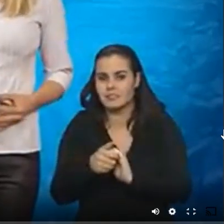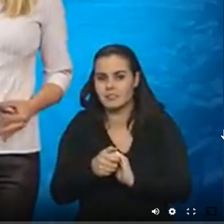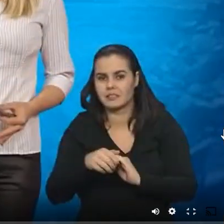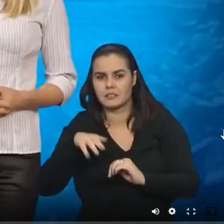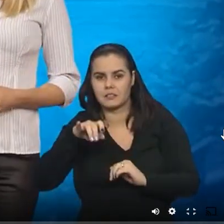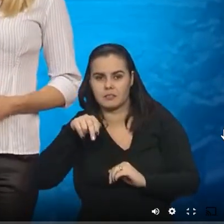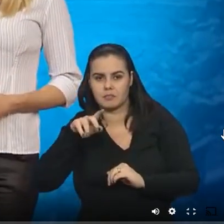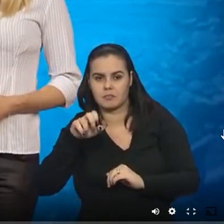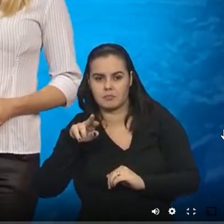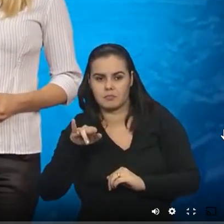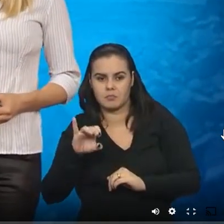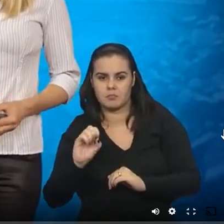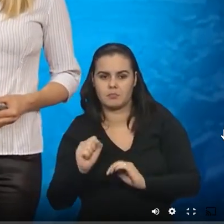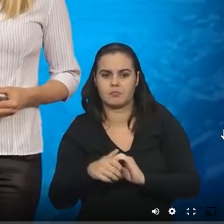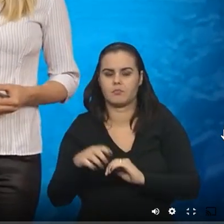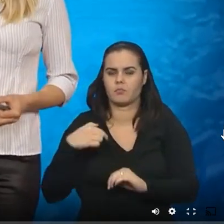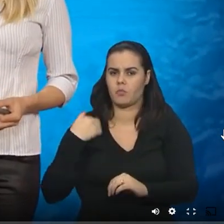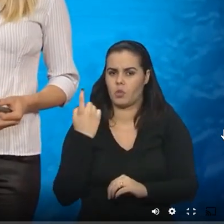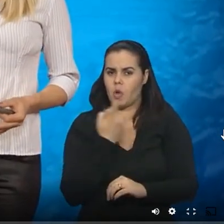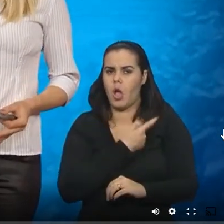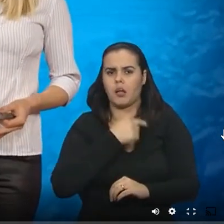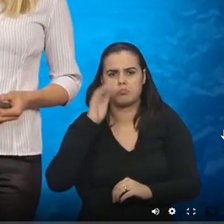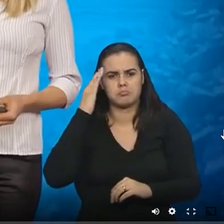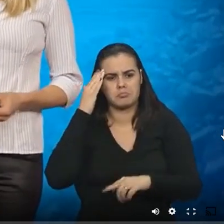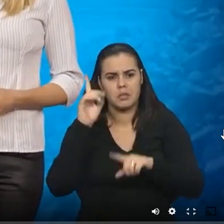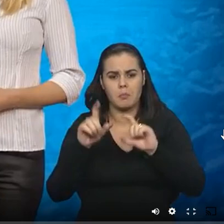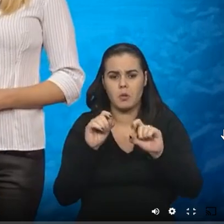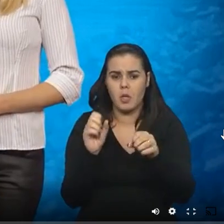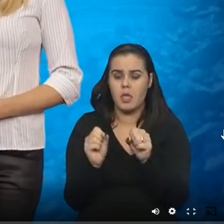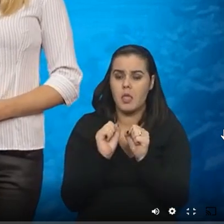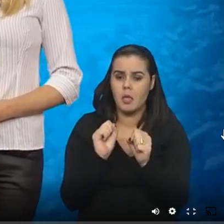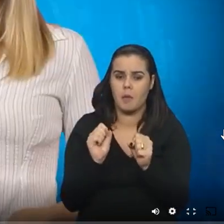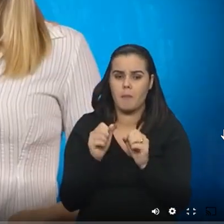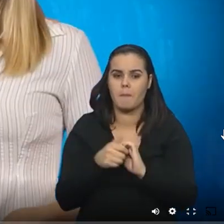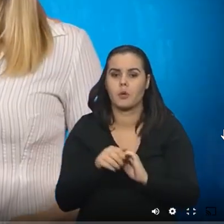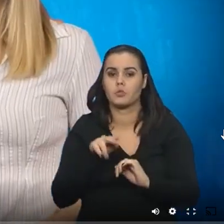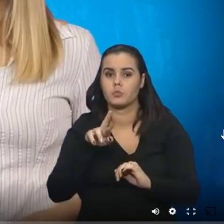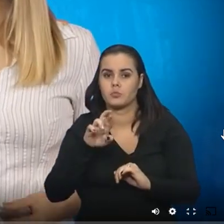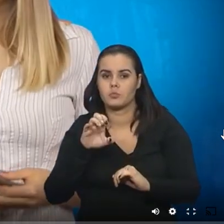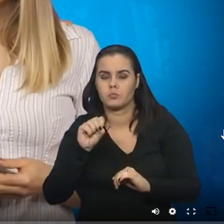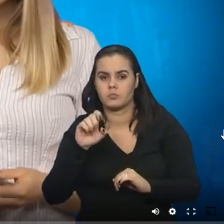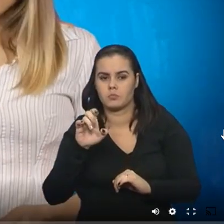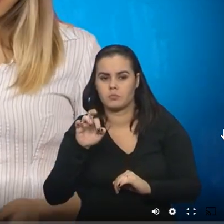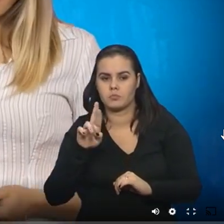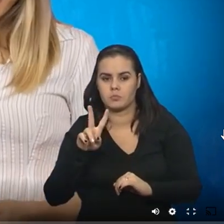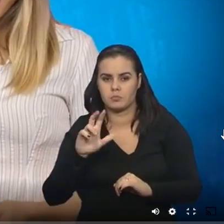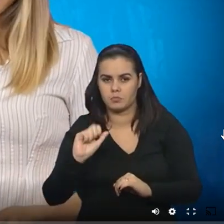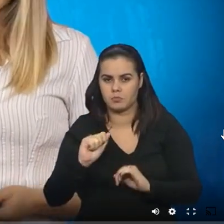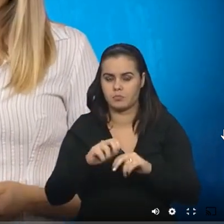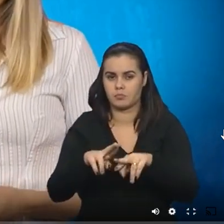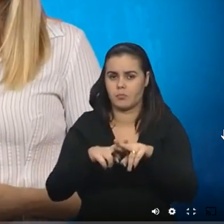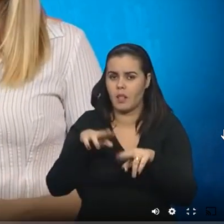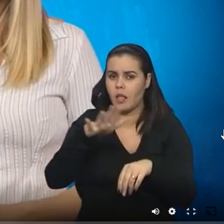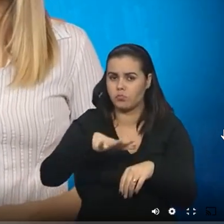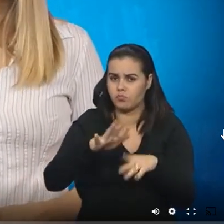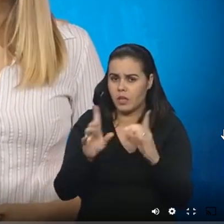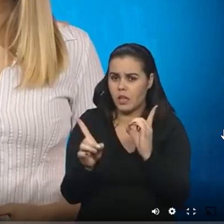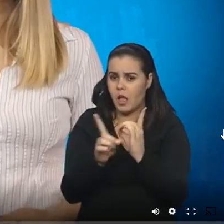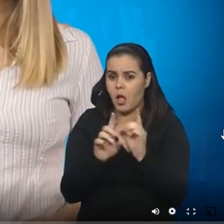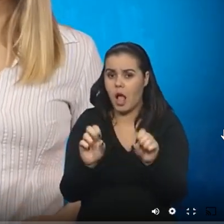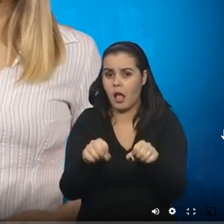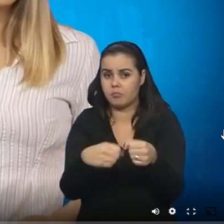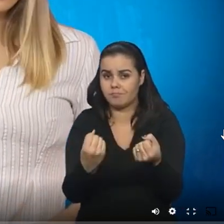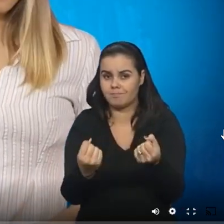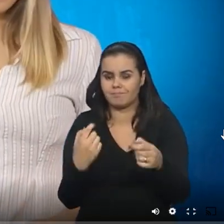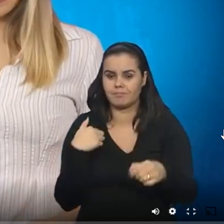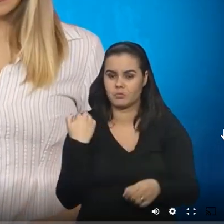mensuramos a porção recuperável que poderá ser explotada, chamada de reserva. Então, nessa área identificada e recuperável,